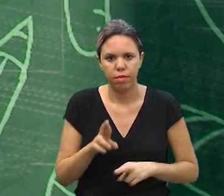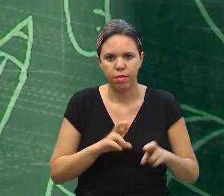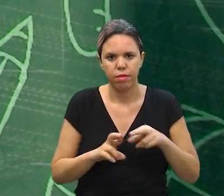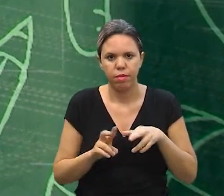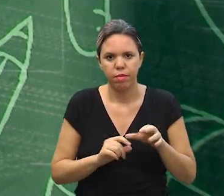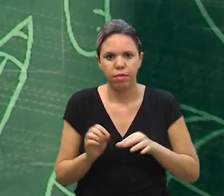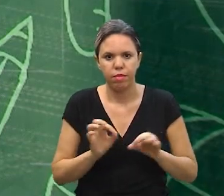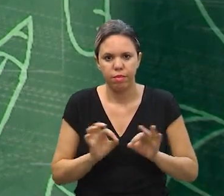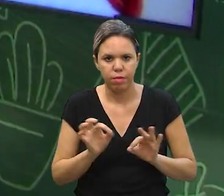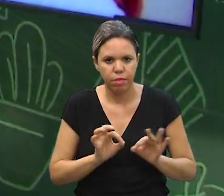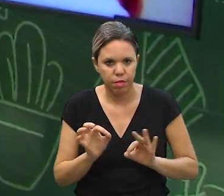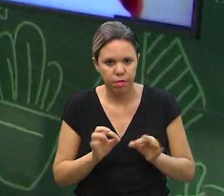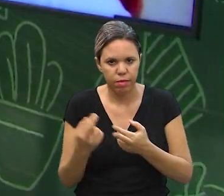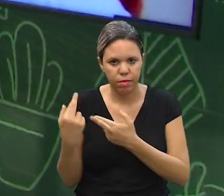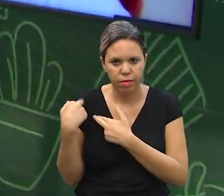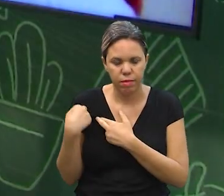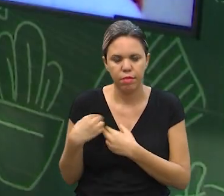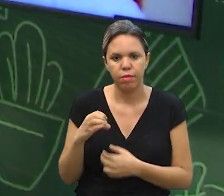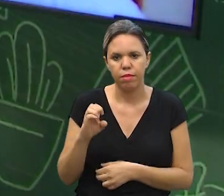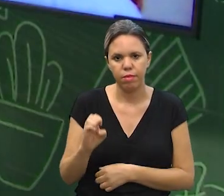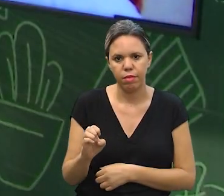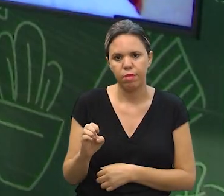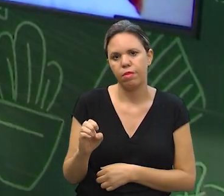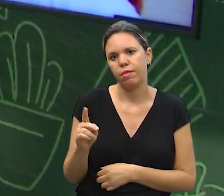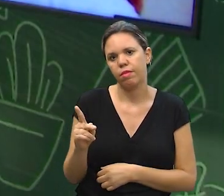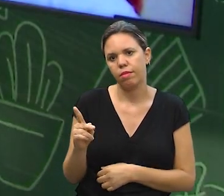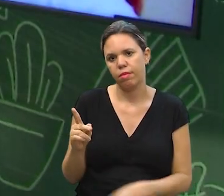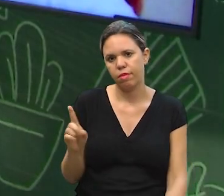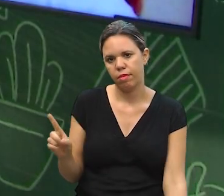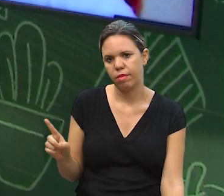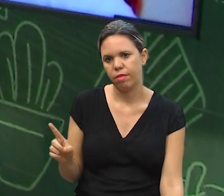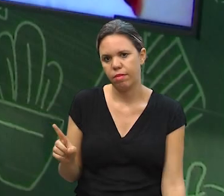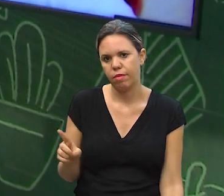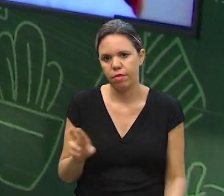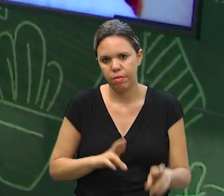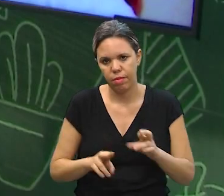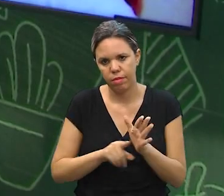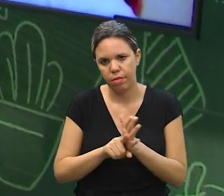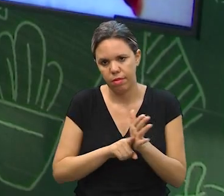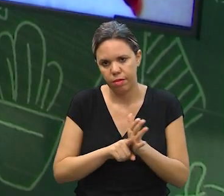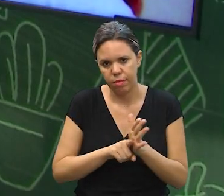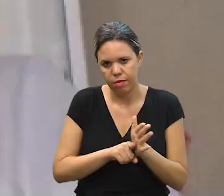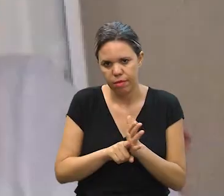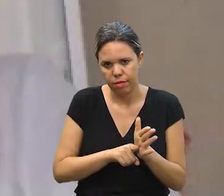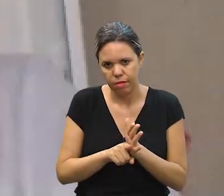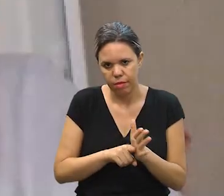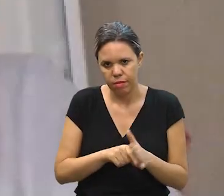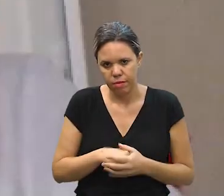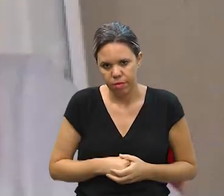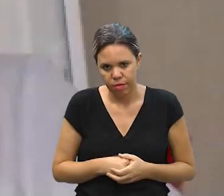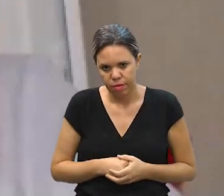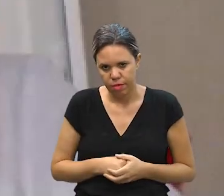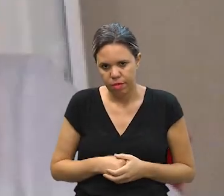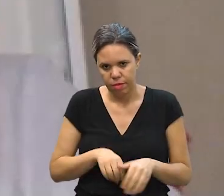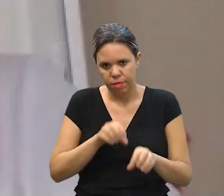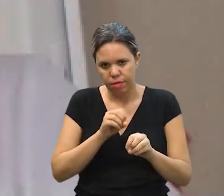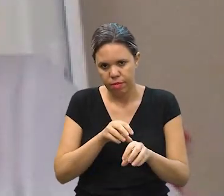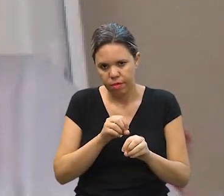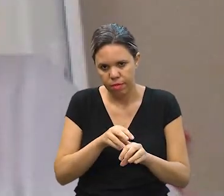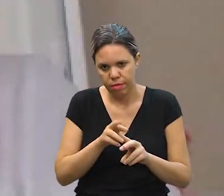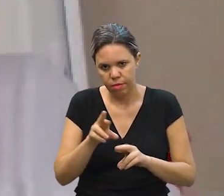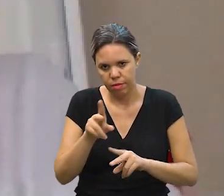que eu coordeno, que é o LEPED, Laboratório de Estudos e Pesquisas em Ensino